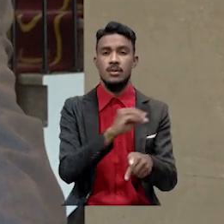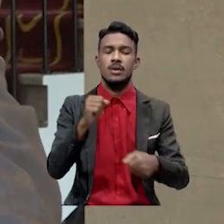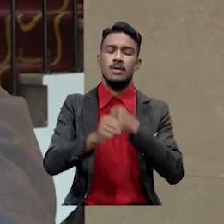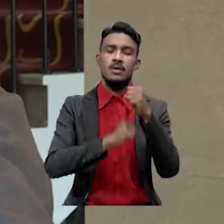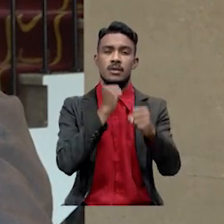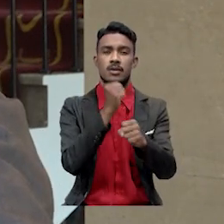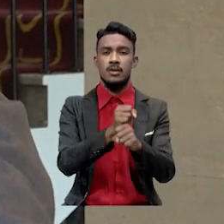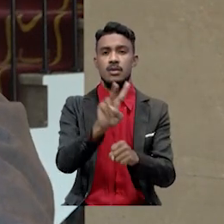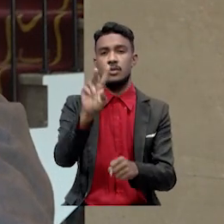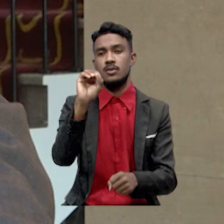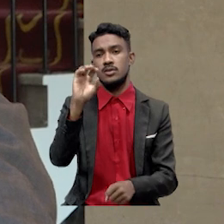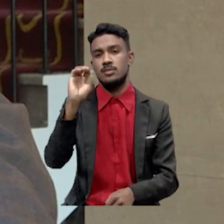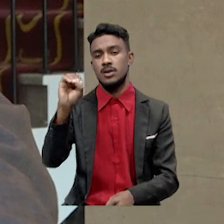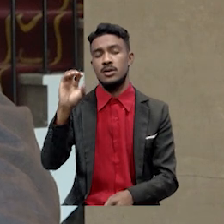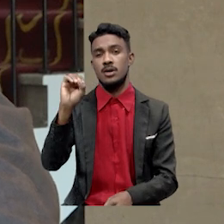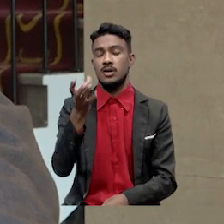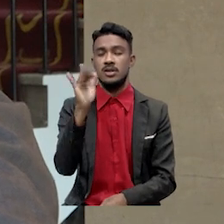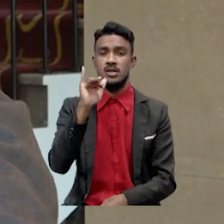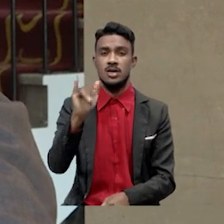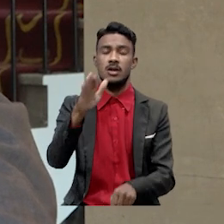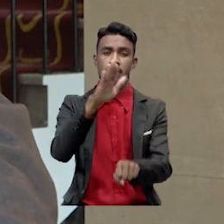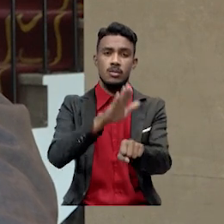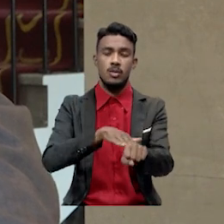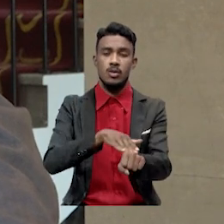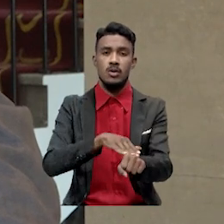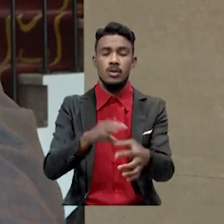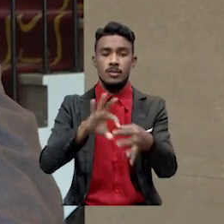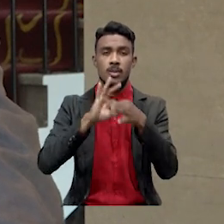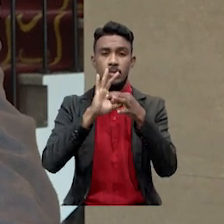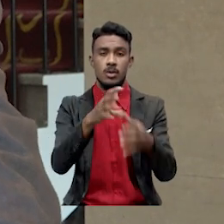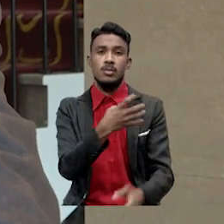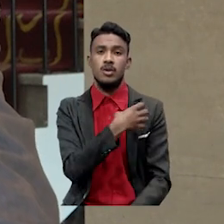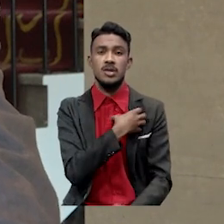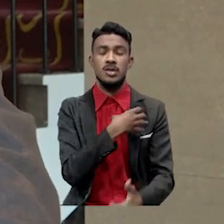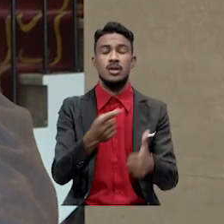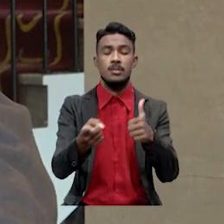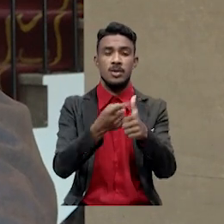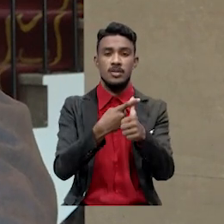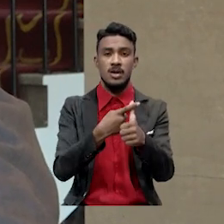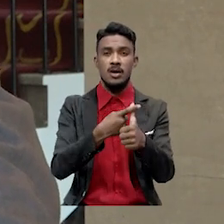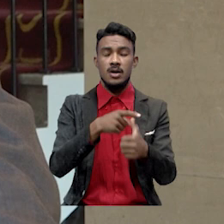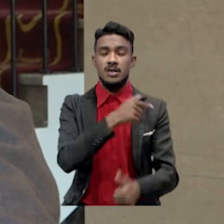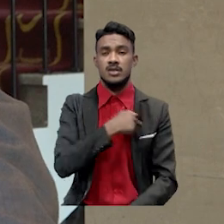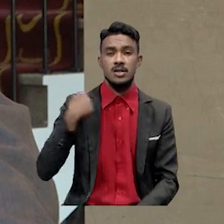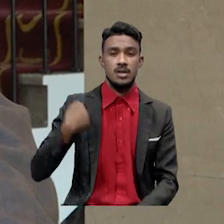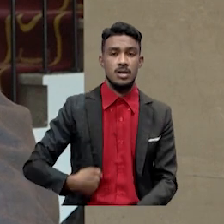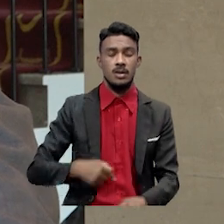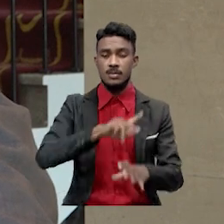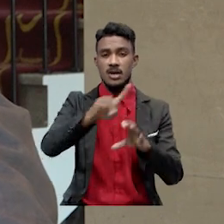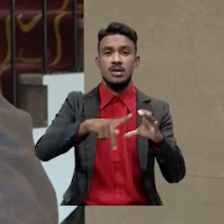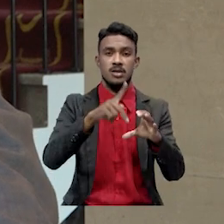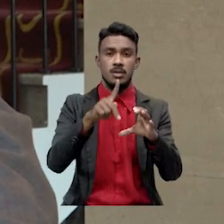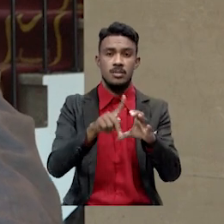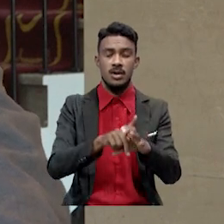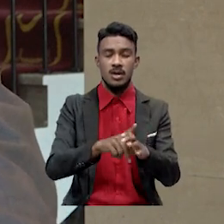2000, se a Ruka elementos polícia, mas não é a primeira vez que China participa em operação